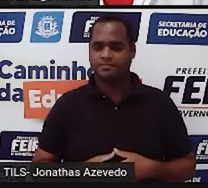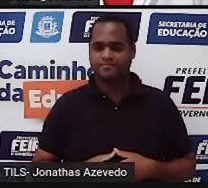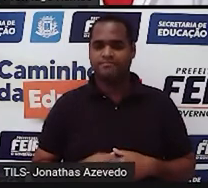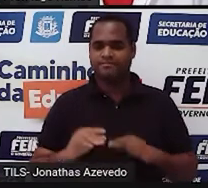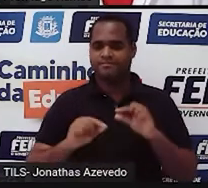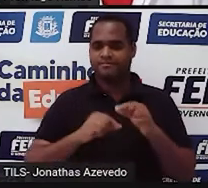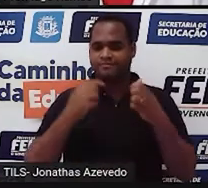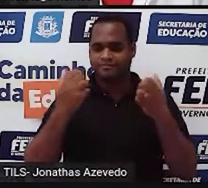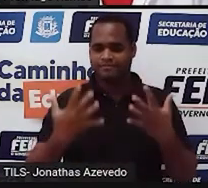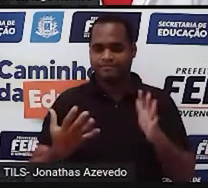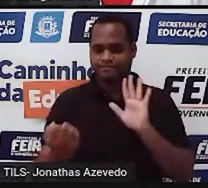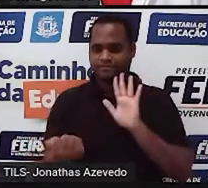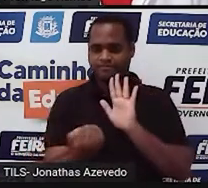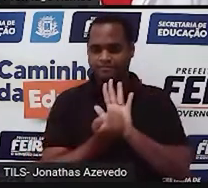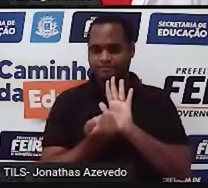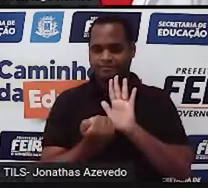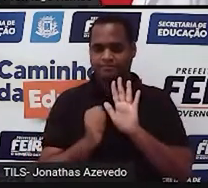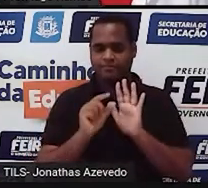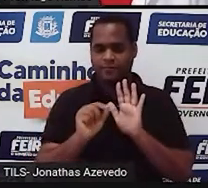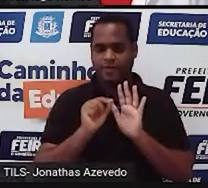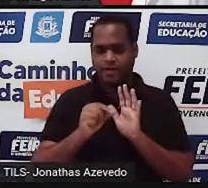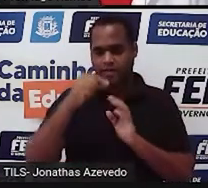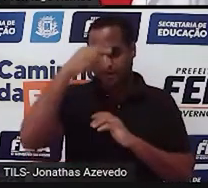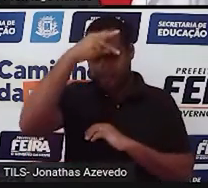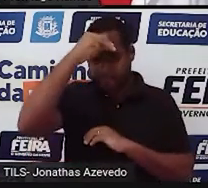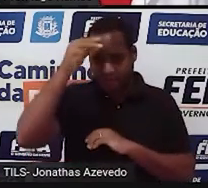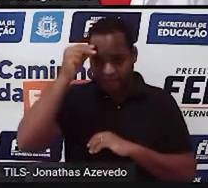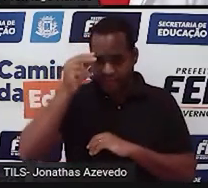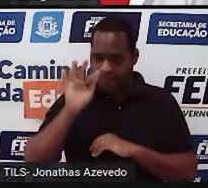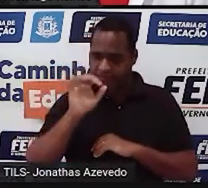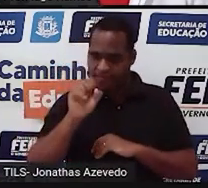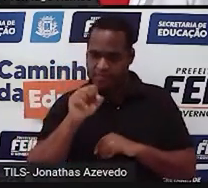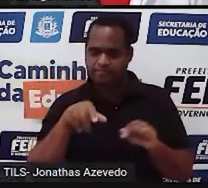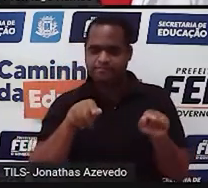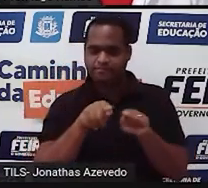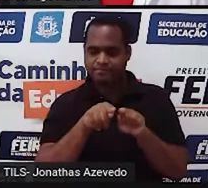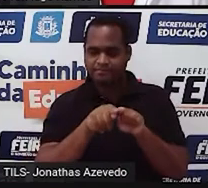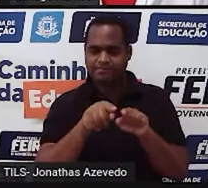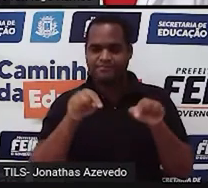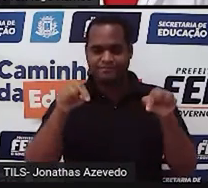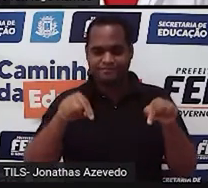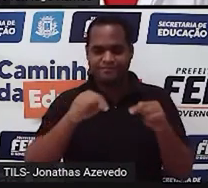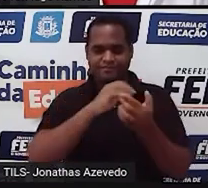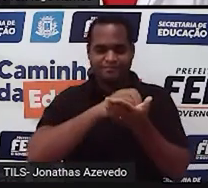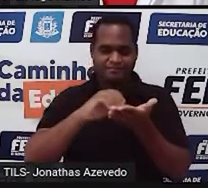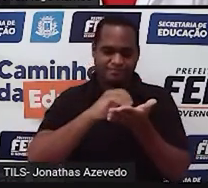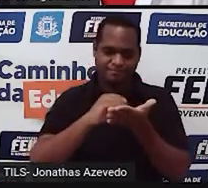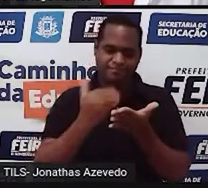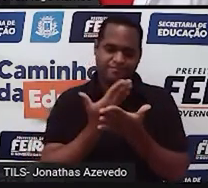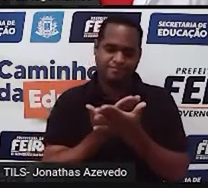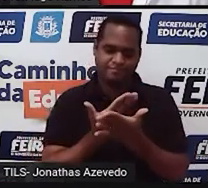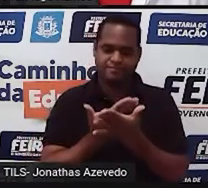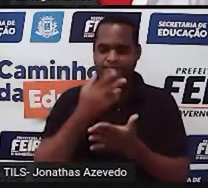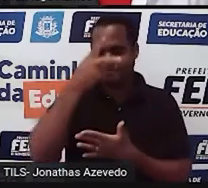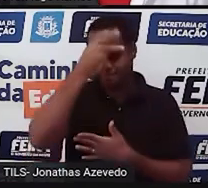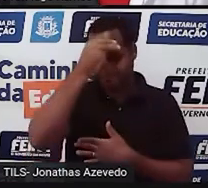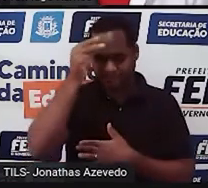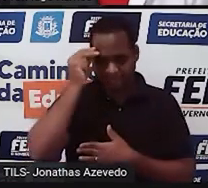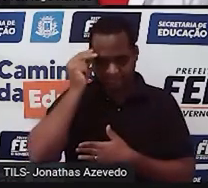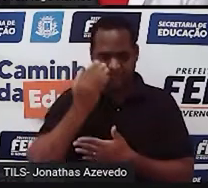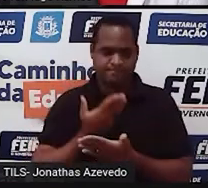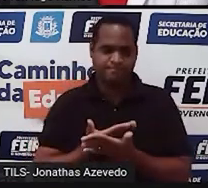as logomarcas da Prefeitura Municipal de Feira de Santana e da própria Secretaria Municipal de